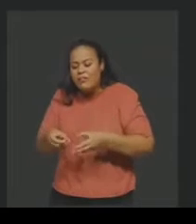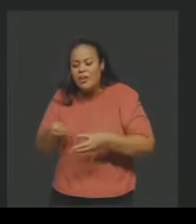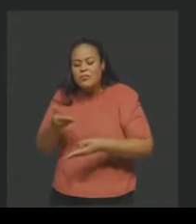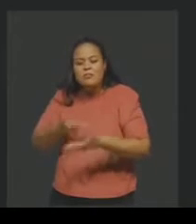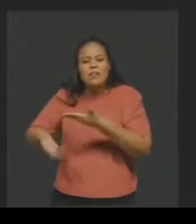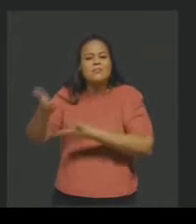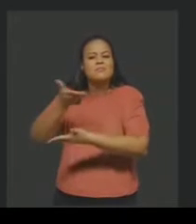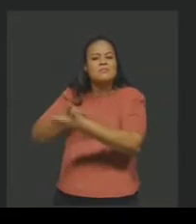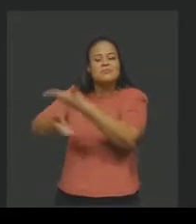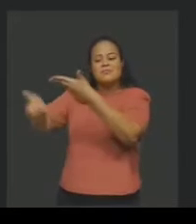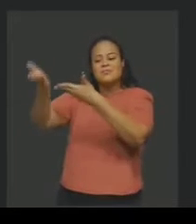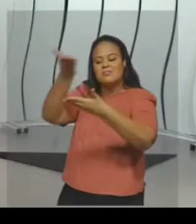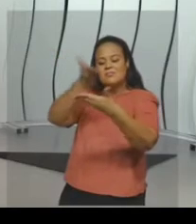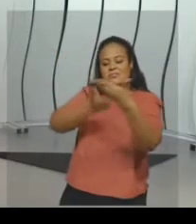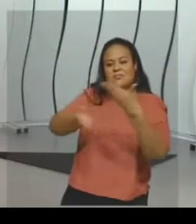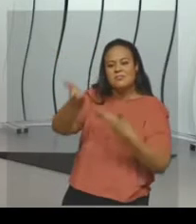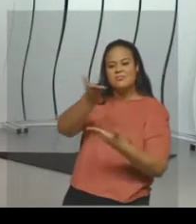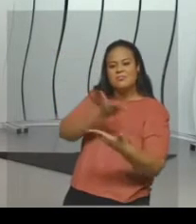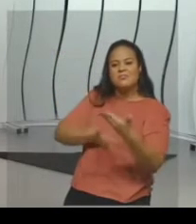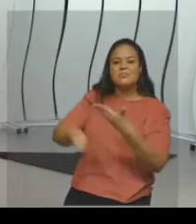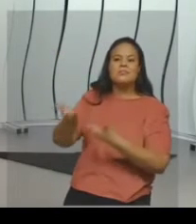para fazer mais seres vivos.